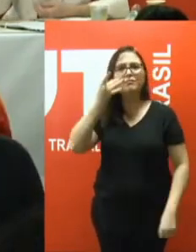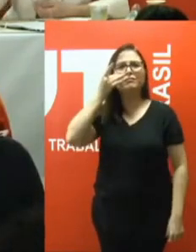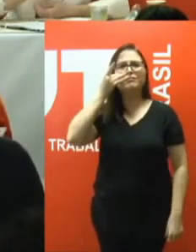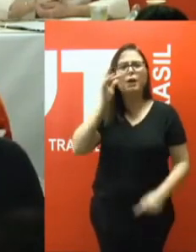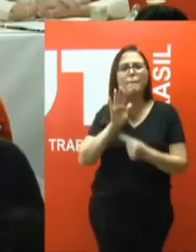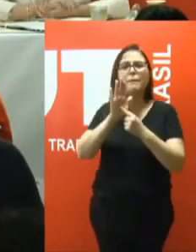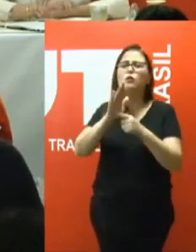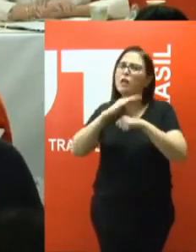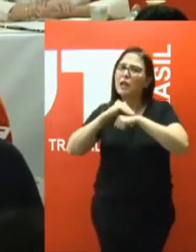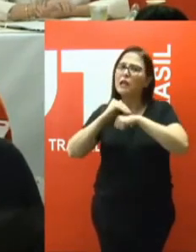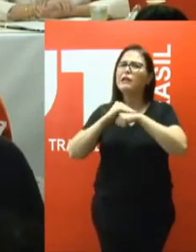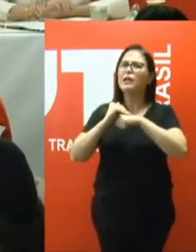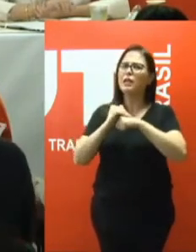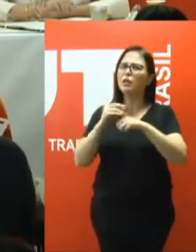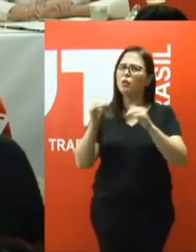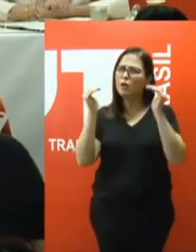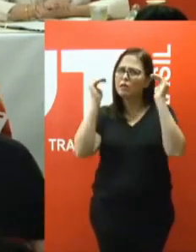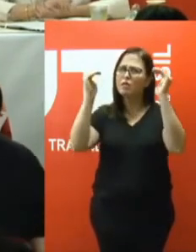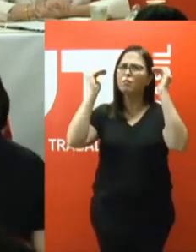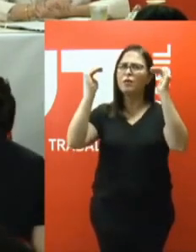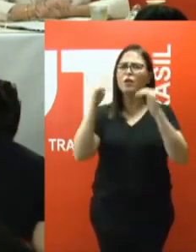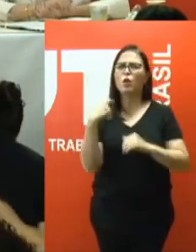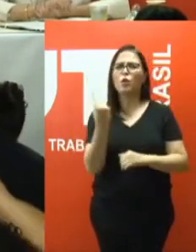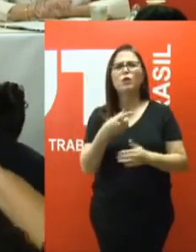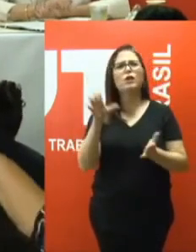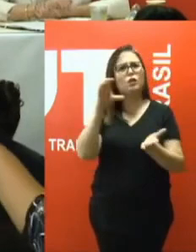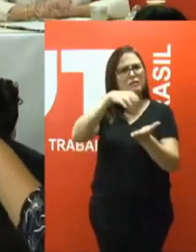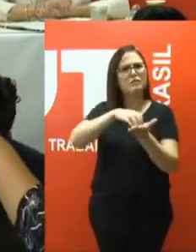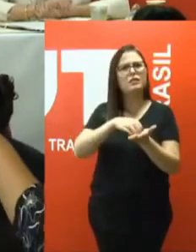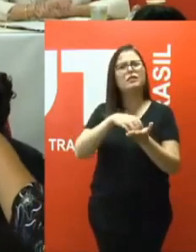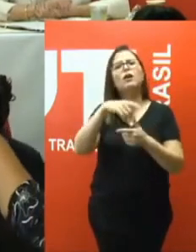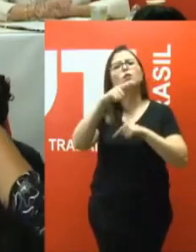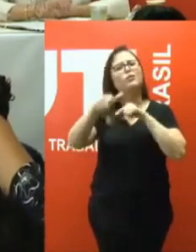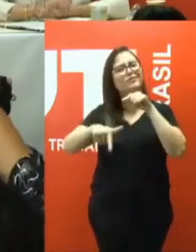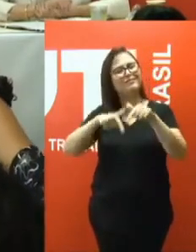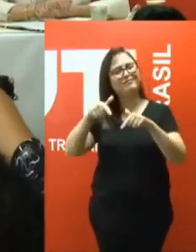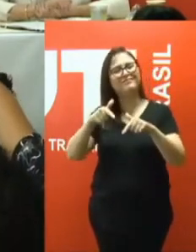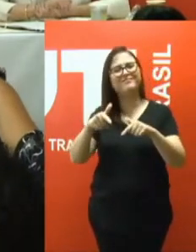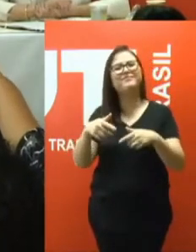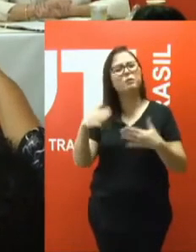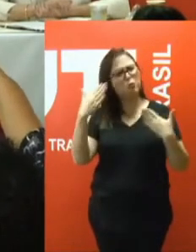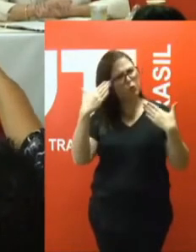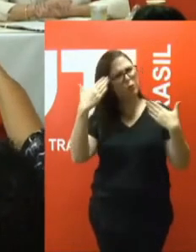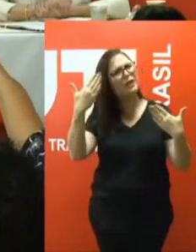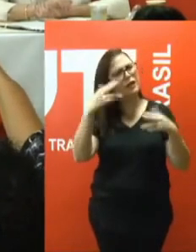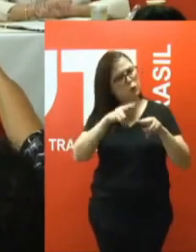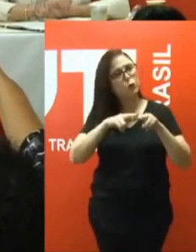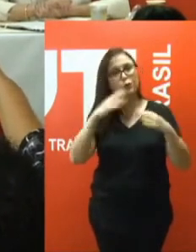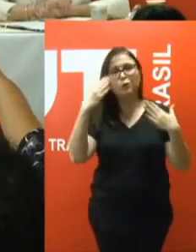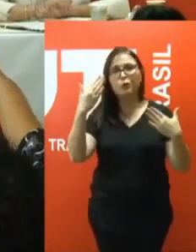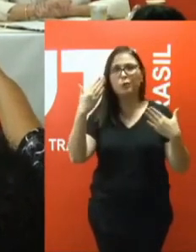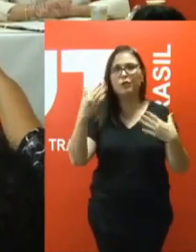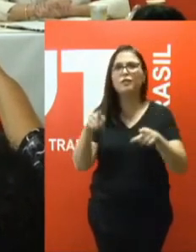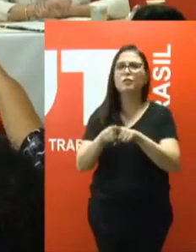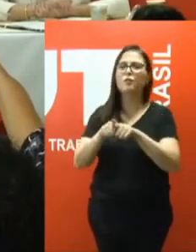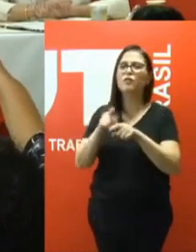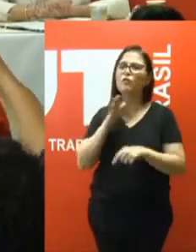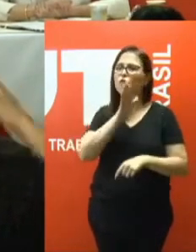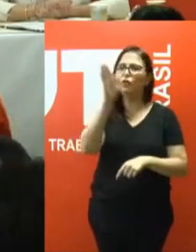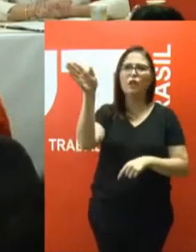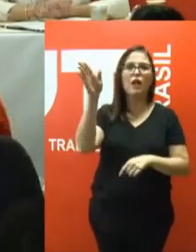seu carinho, o seu apreço pela nossa central. Então, presidente, muito obrigado, viu? Assim como o senhor teve também, né, em outras centrais, o senhor teve lá na Força,